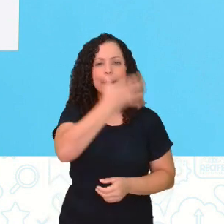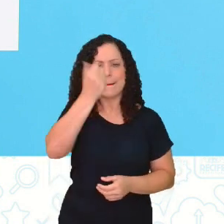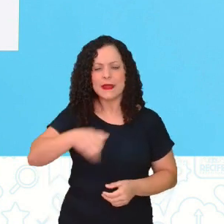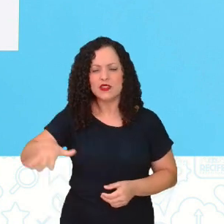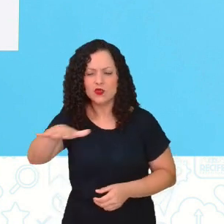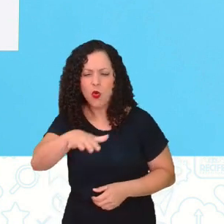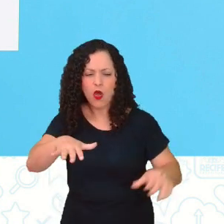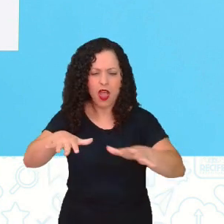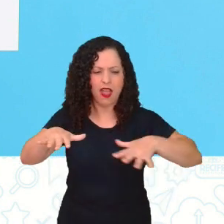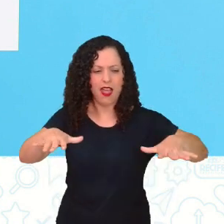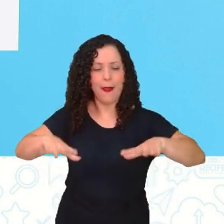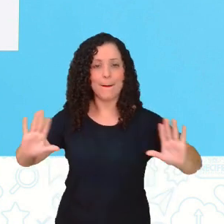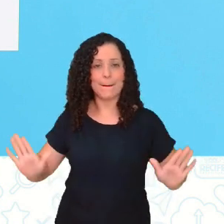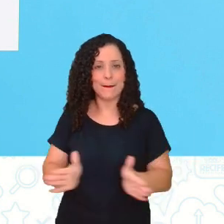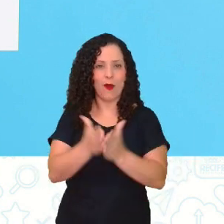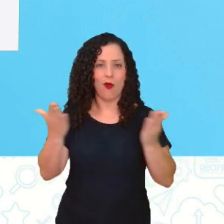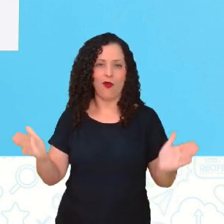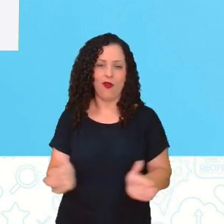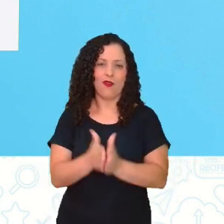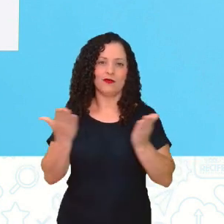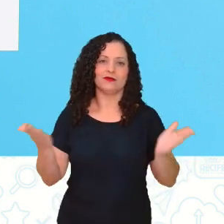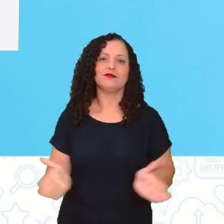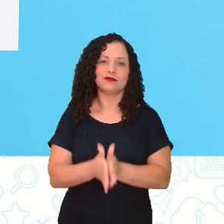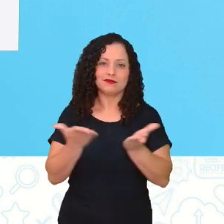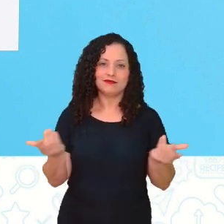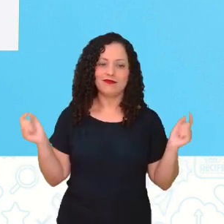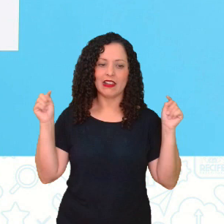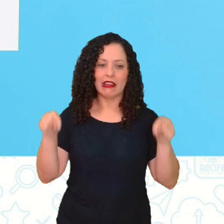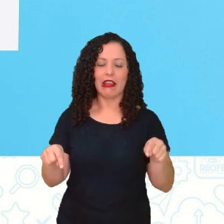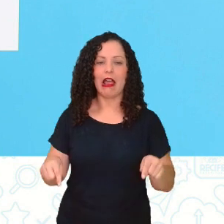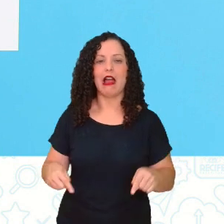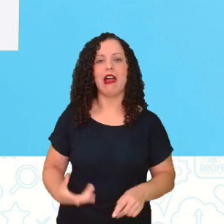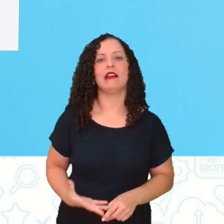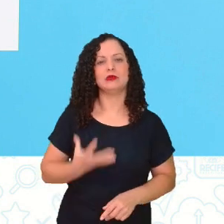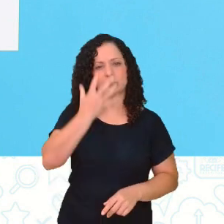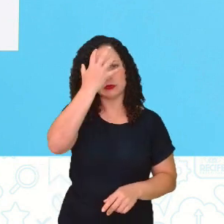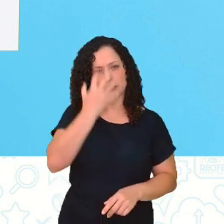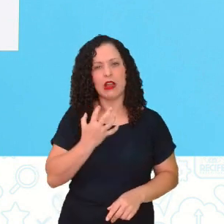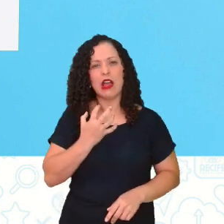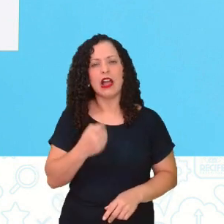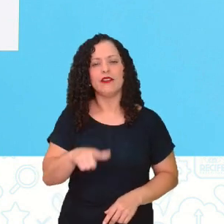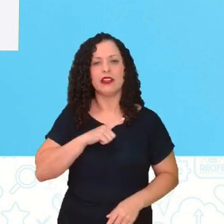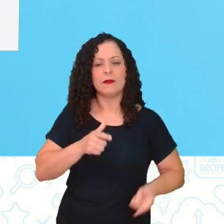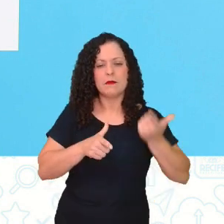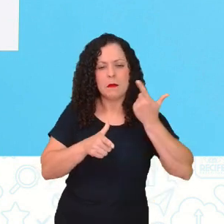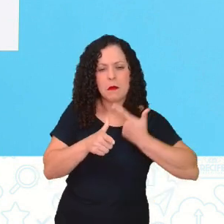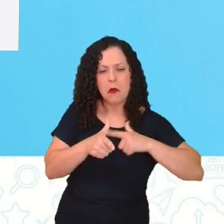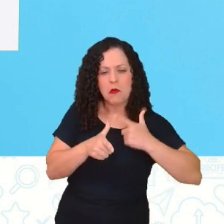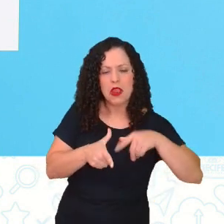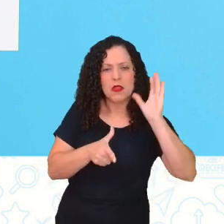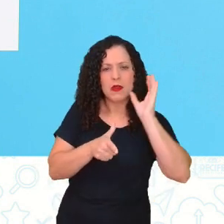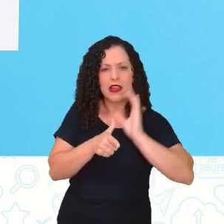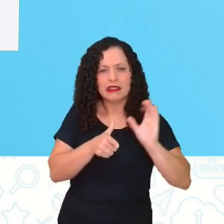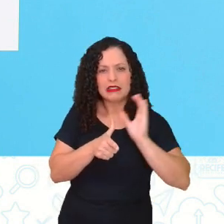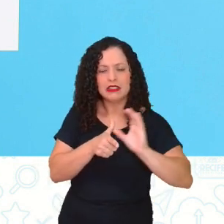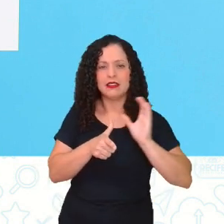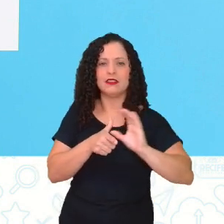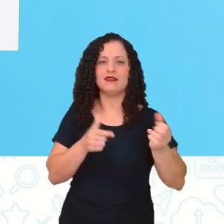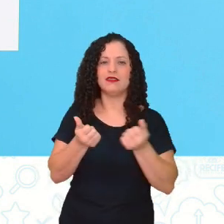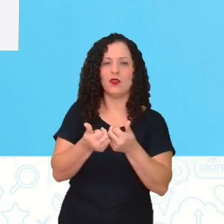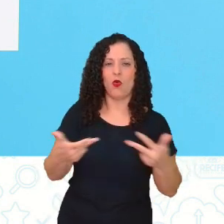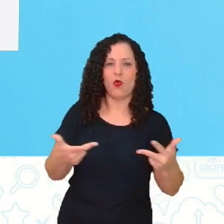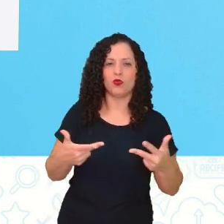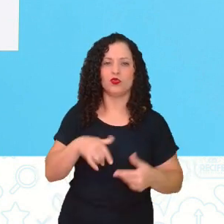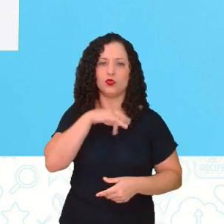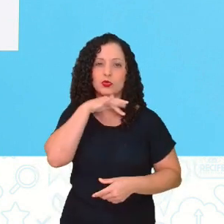da camada mais pobre da população, né, insatisfeita com toda a crise, com toda a conjuntura que